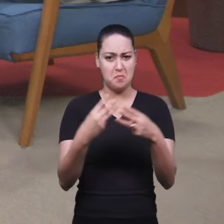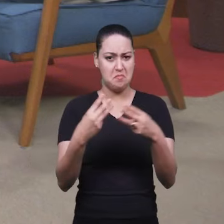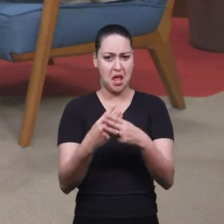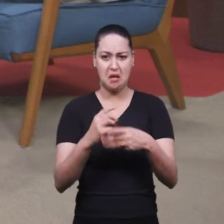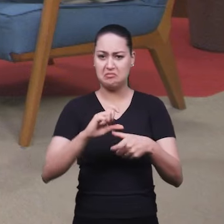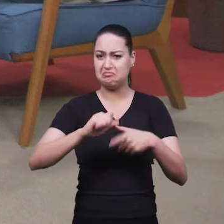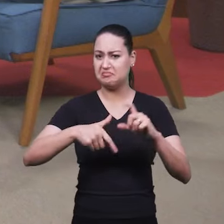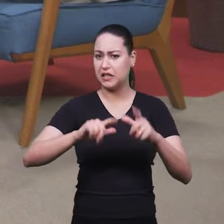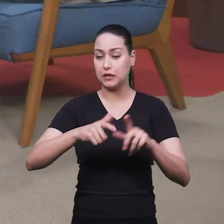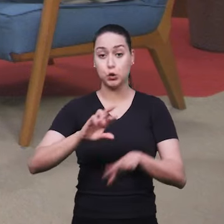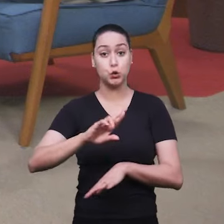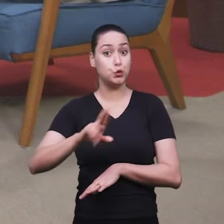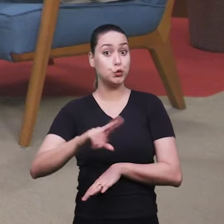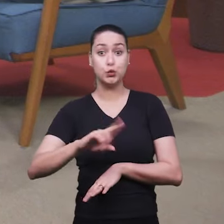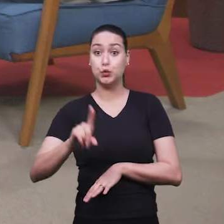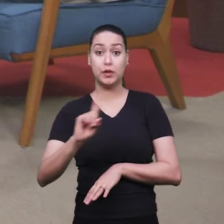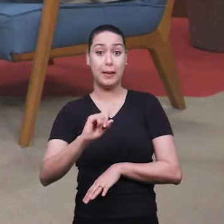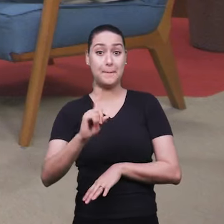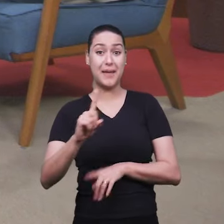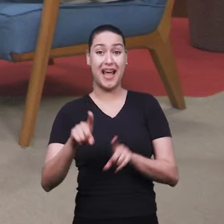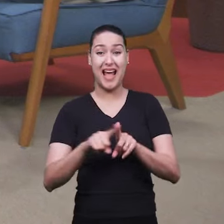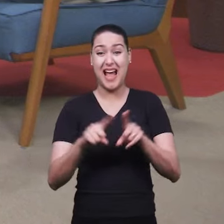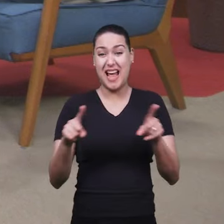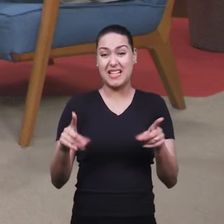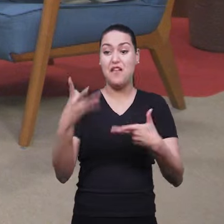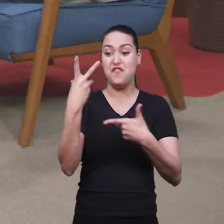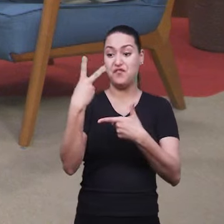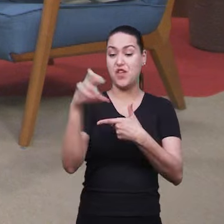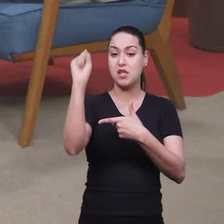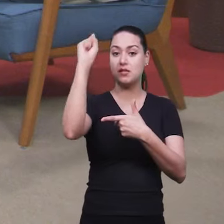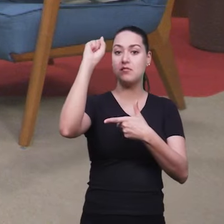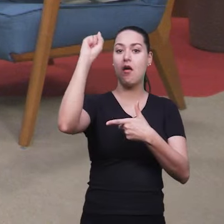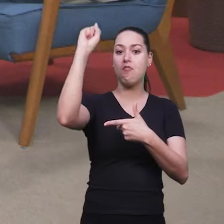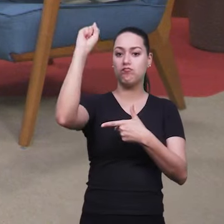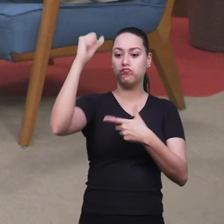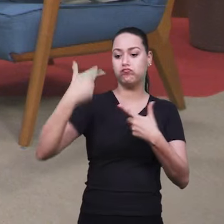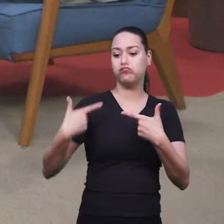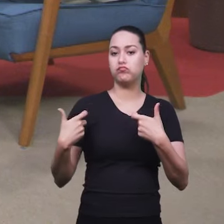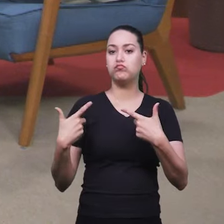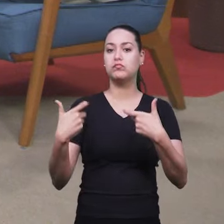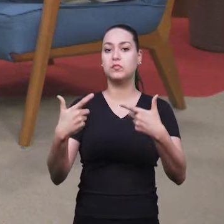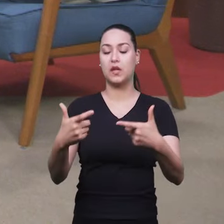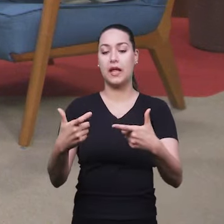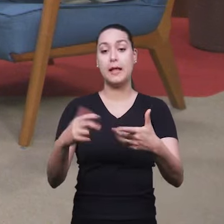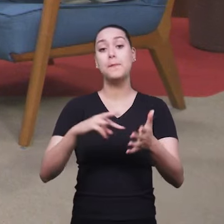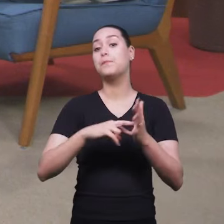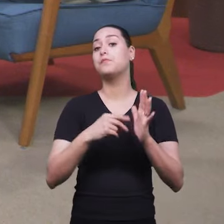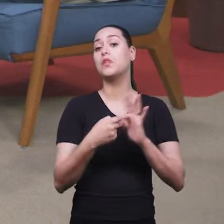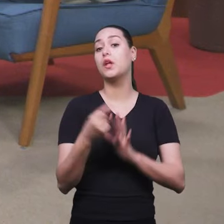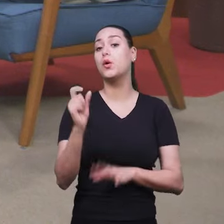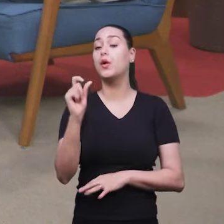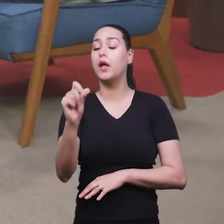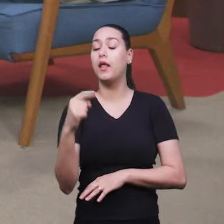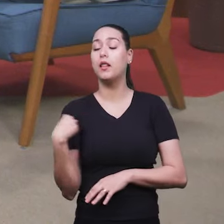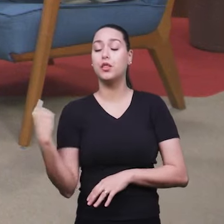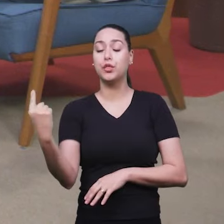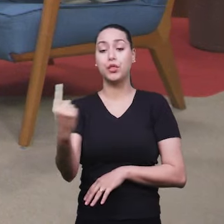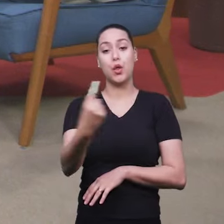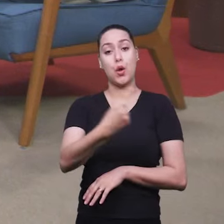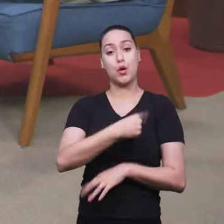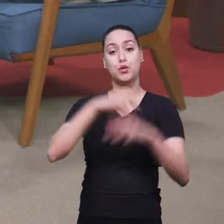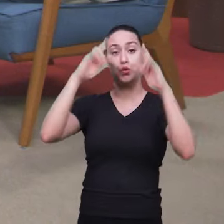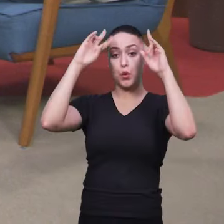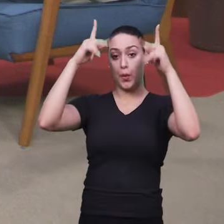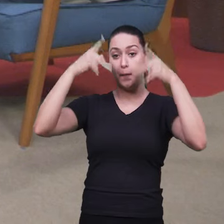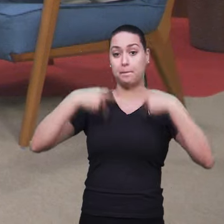ou ao povo de Israel originalmente, não, mas ela foi incorporada. Ou seja, nós também, o